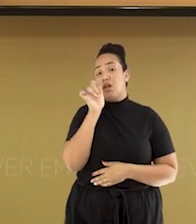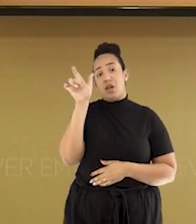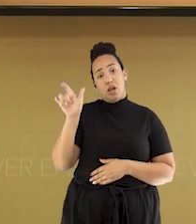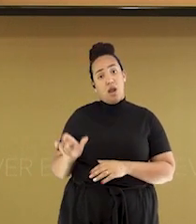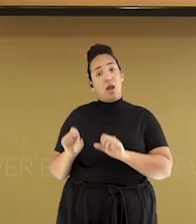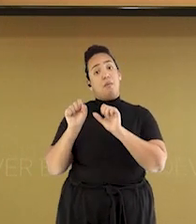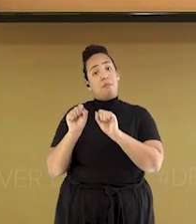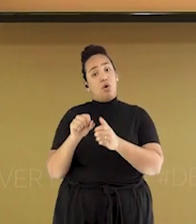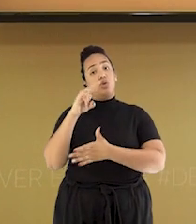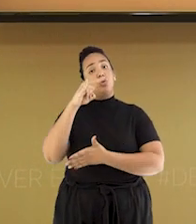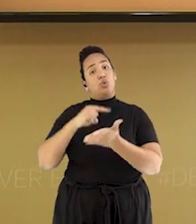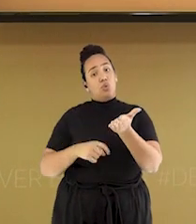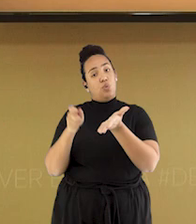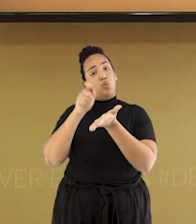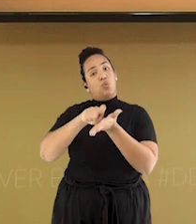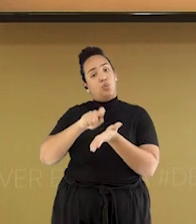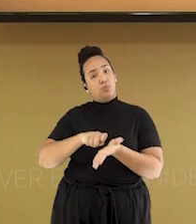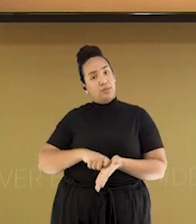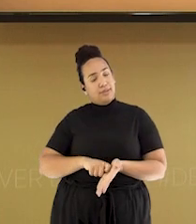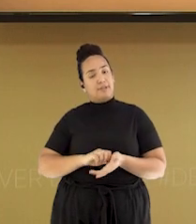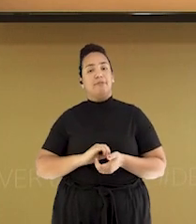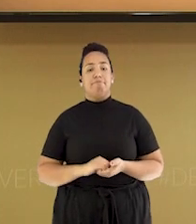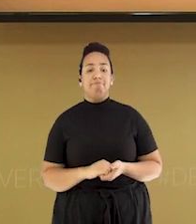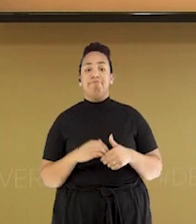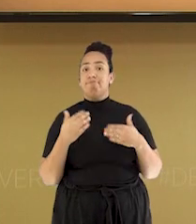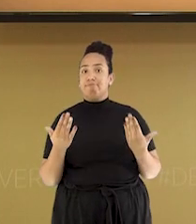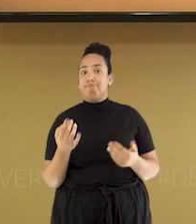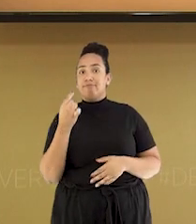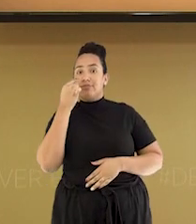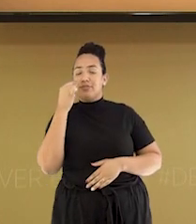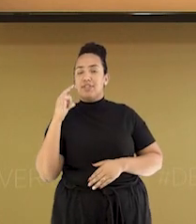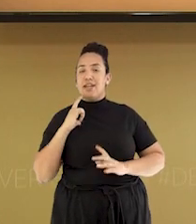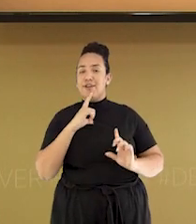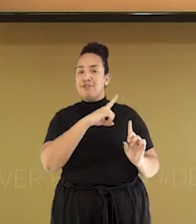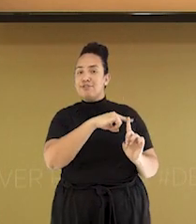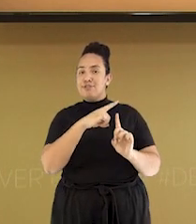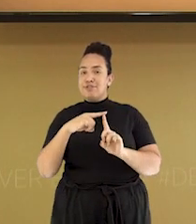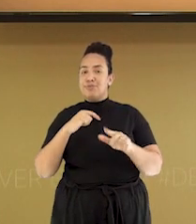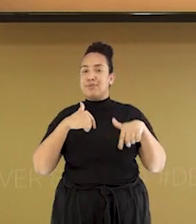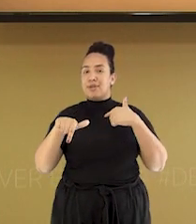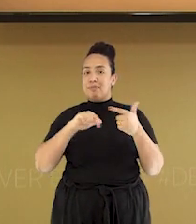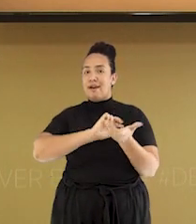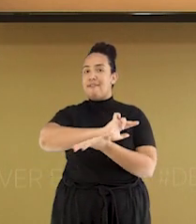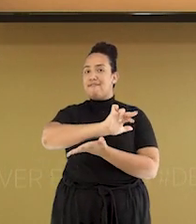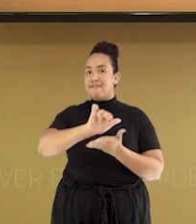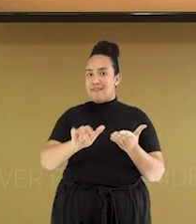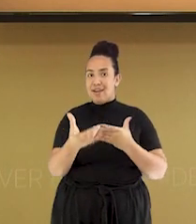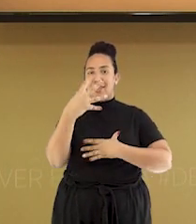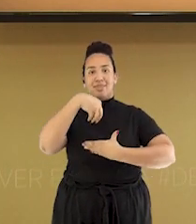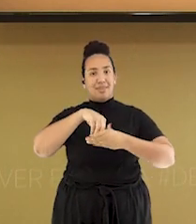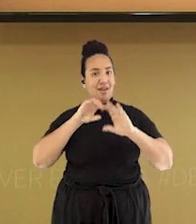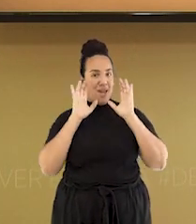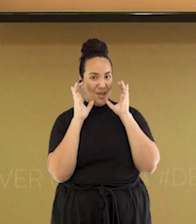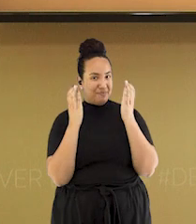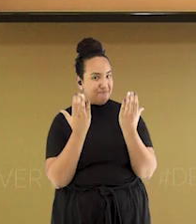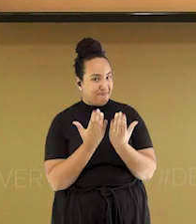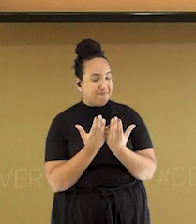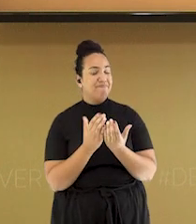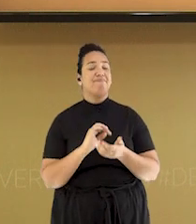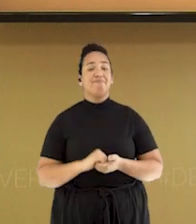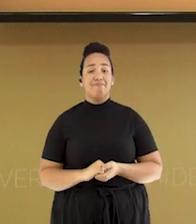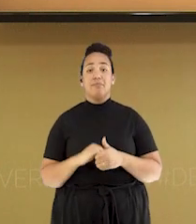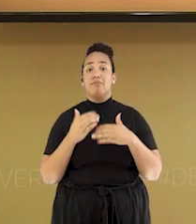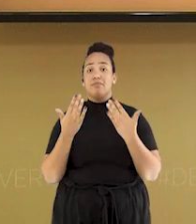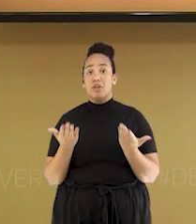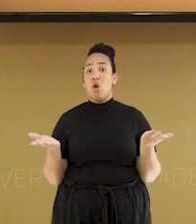carteira assinada. Viu quantos tipos diferentes de trabalhos existem em nossa comunidade? O modo de trabalho